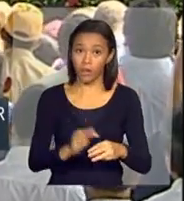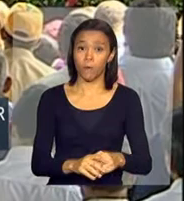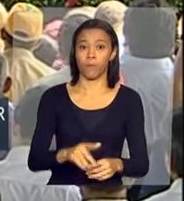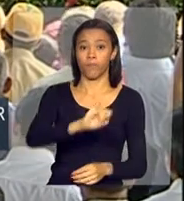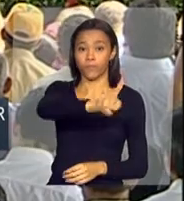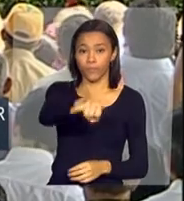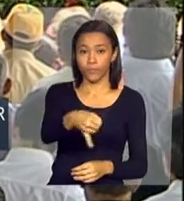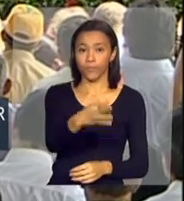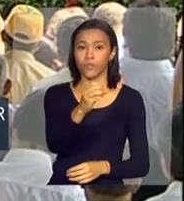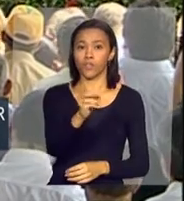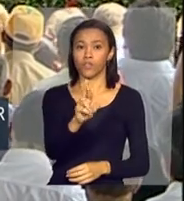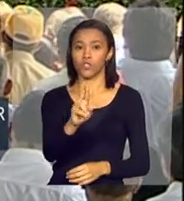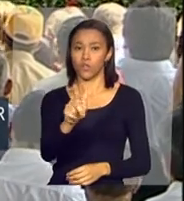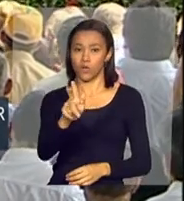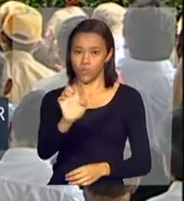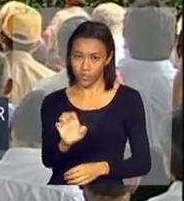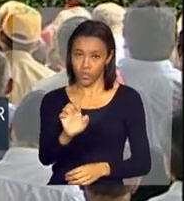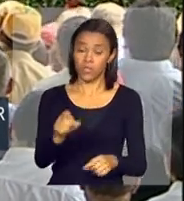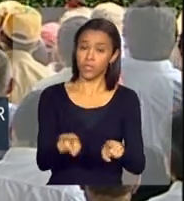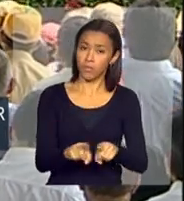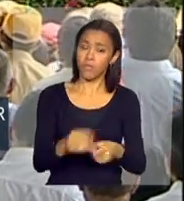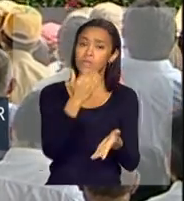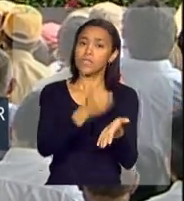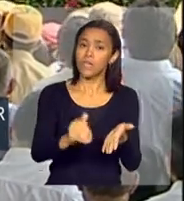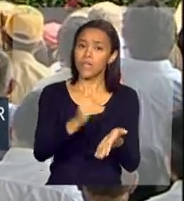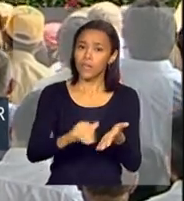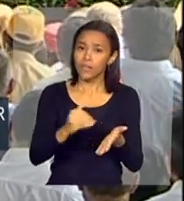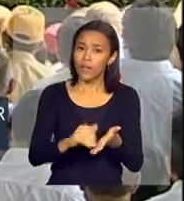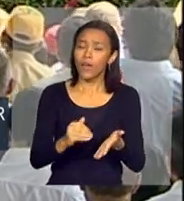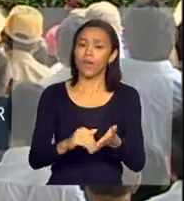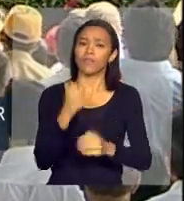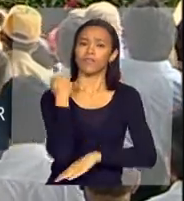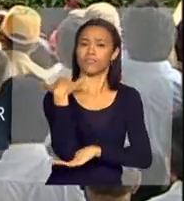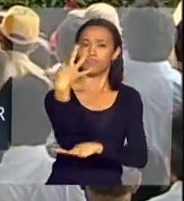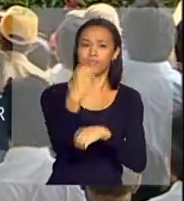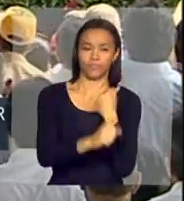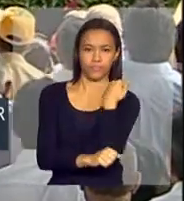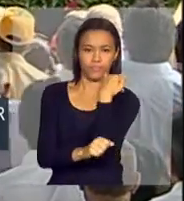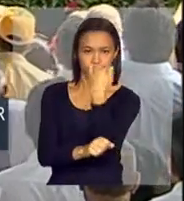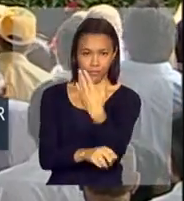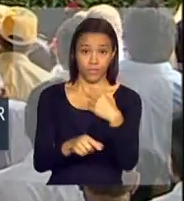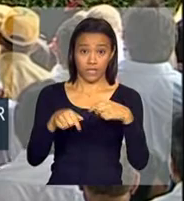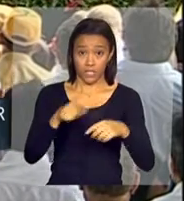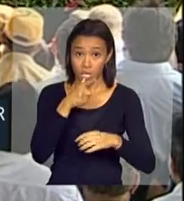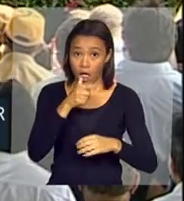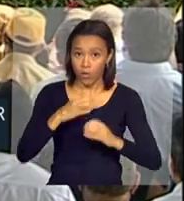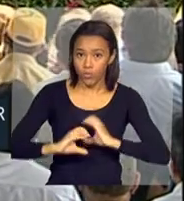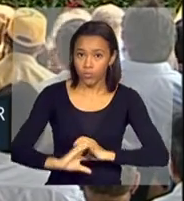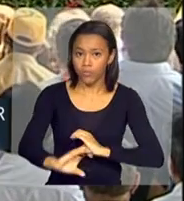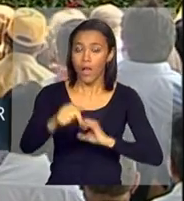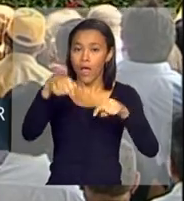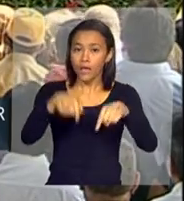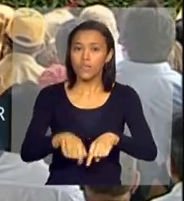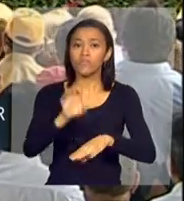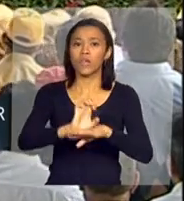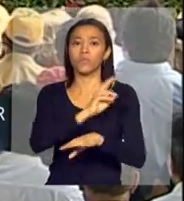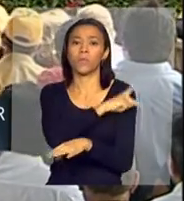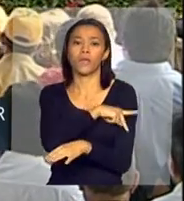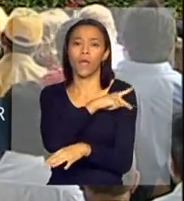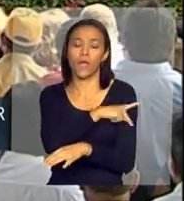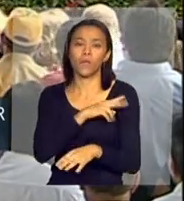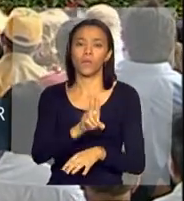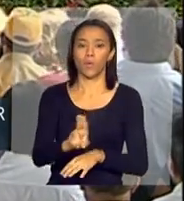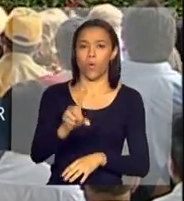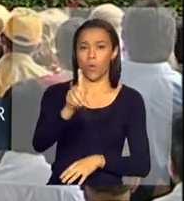Hereda. O secretário de Meio Ambiente e Recursos Hídricos do Piauí, nosso parceiro,